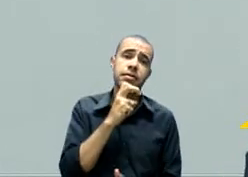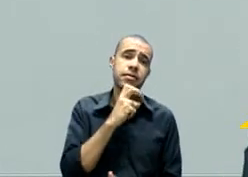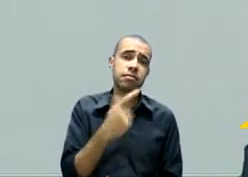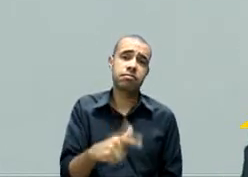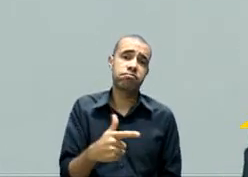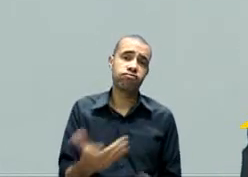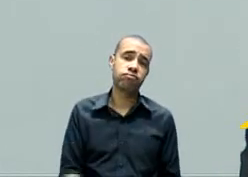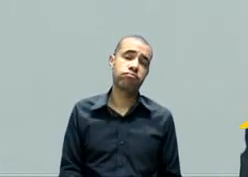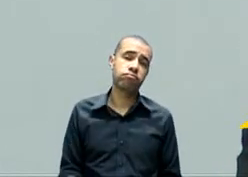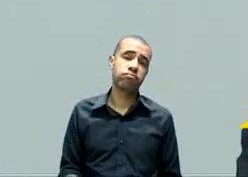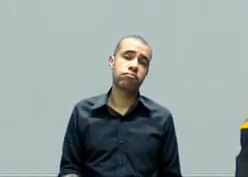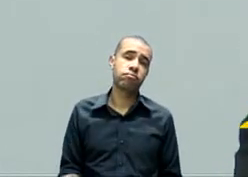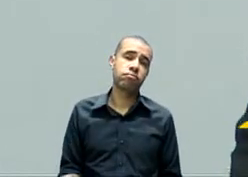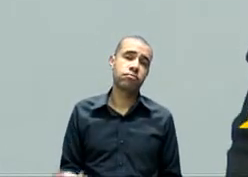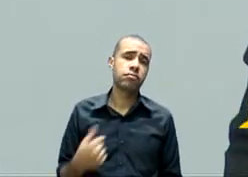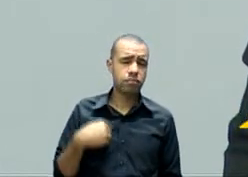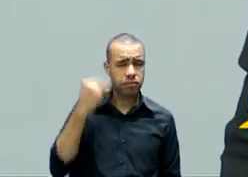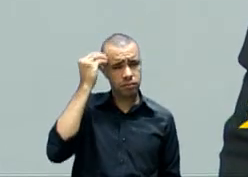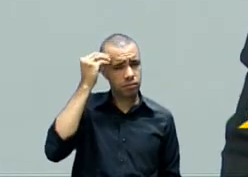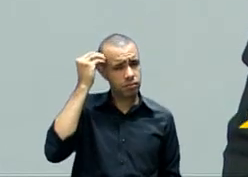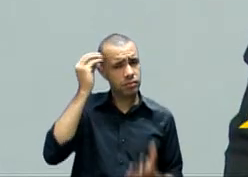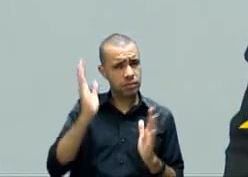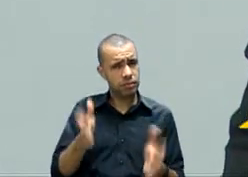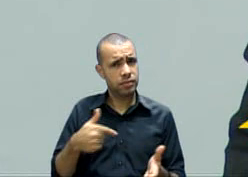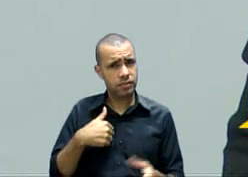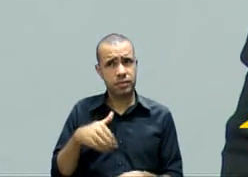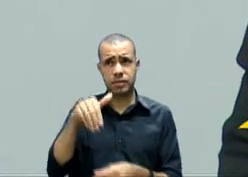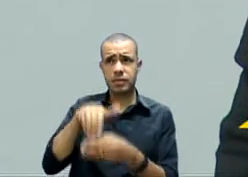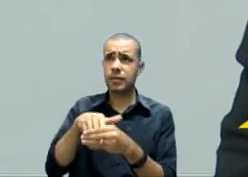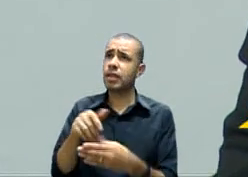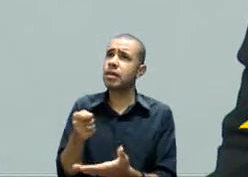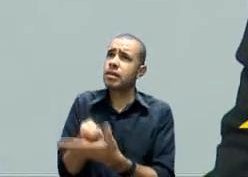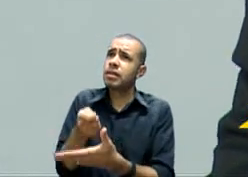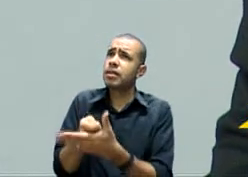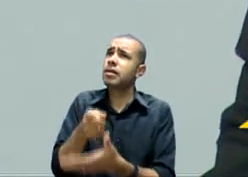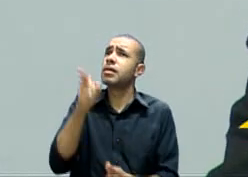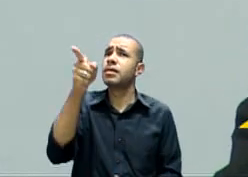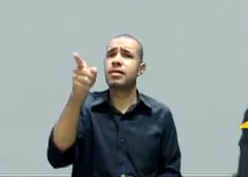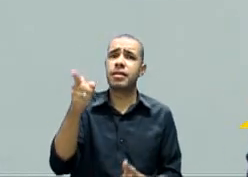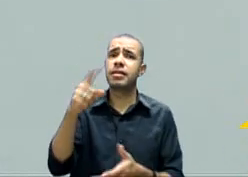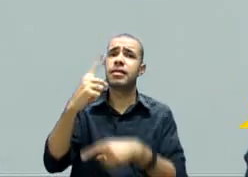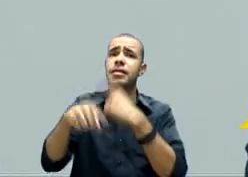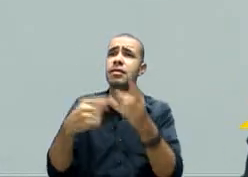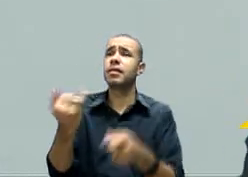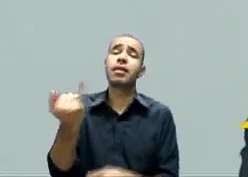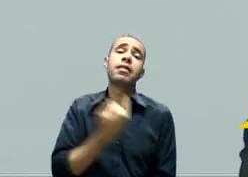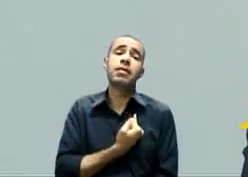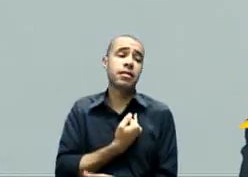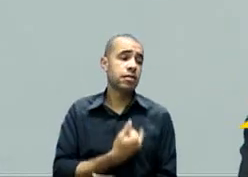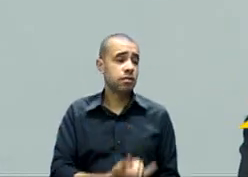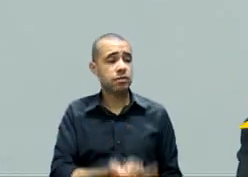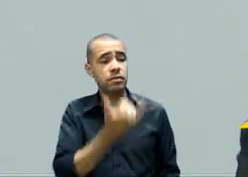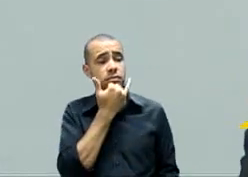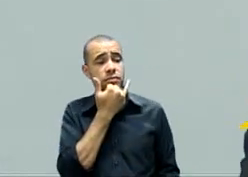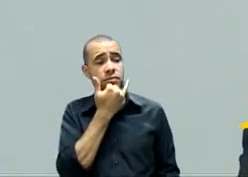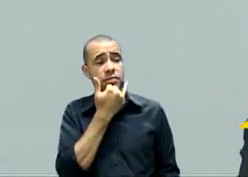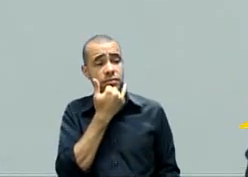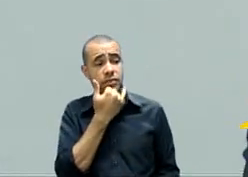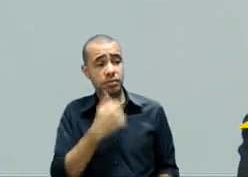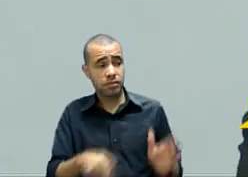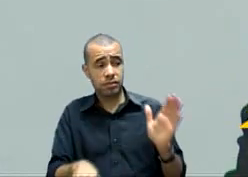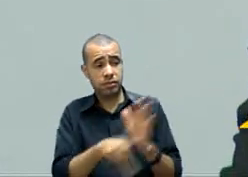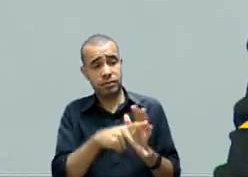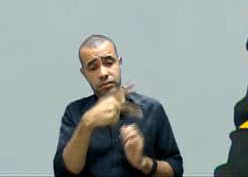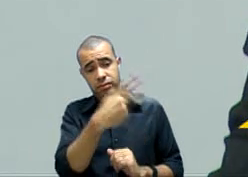alguém que você apoiou e que não é daqui, e ele dizia assim, olha, isso é problema seu no município aí. Se vira aí, dá o seu pulo